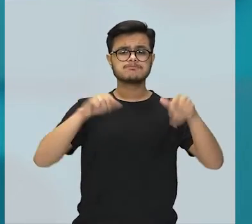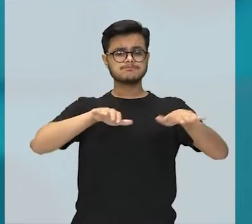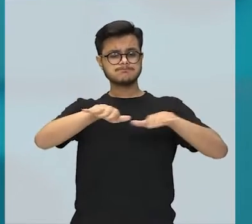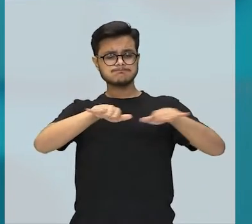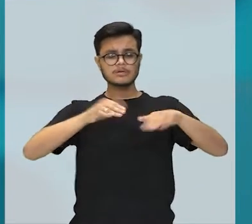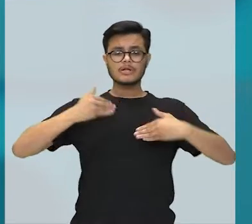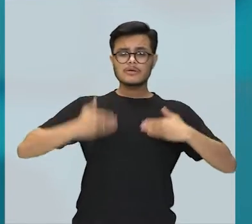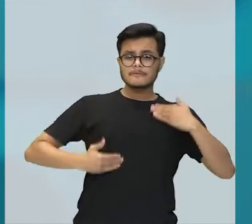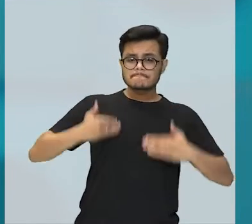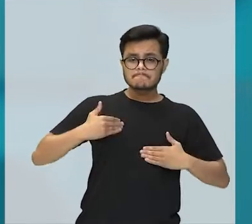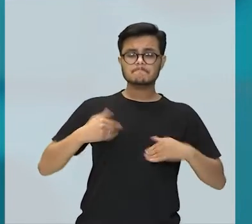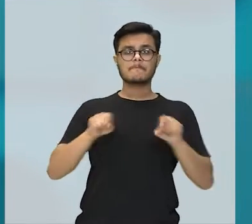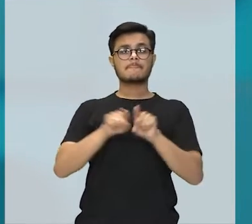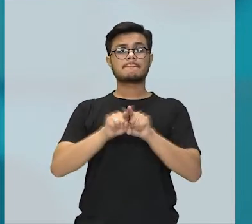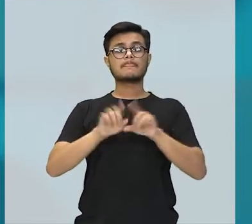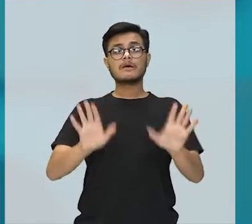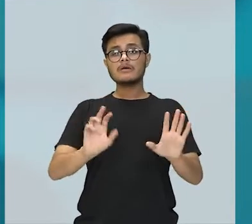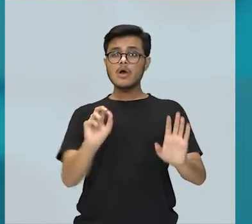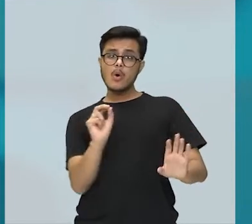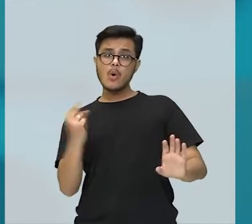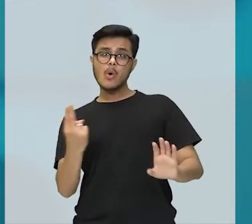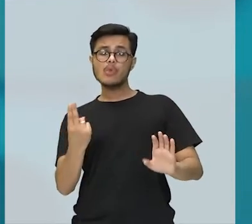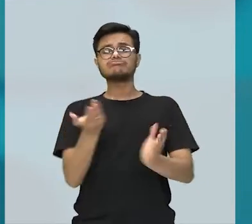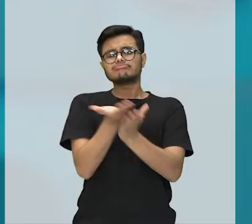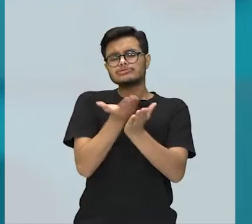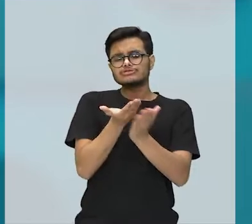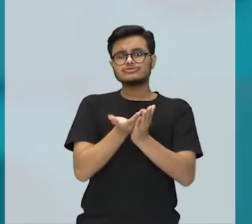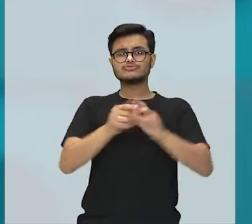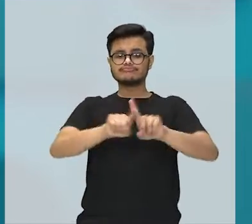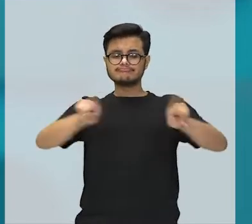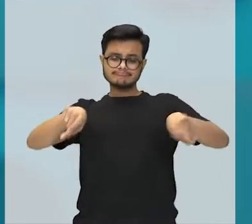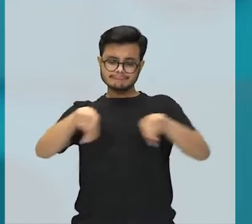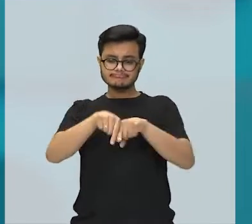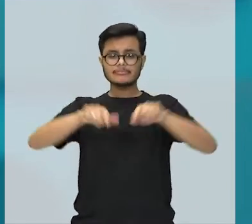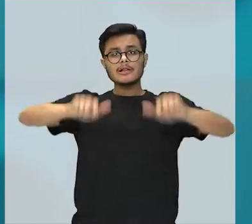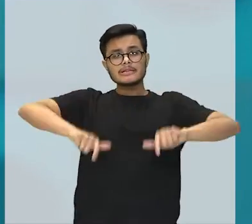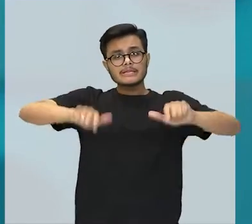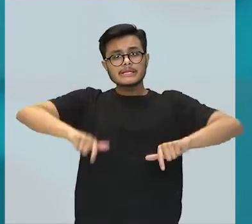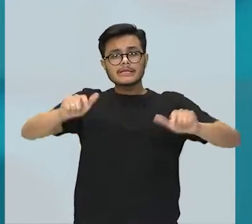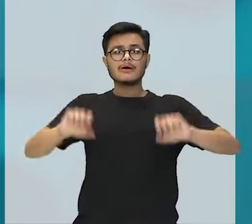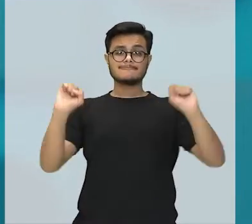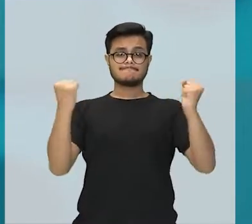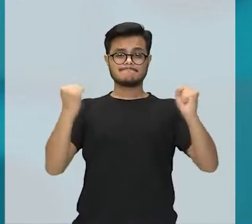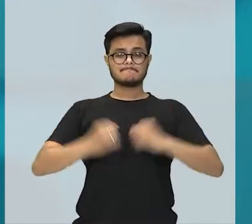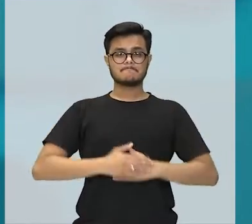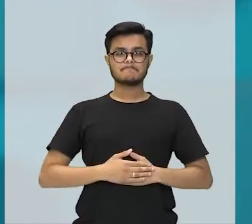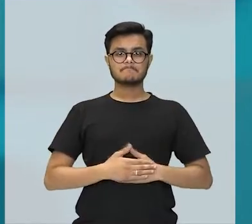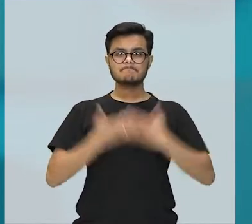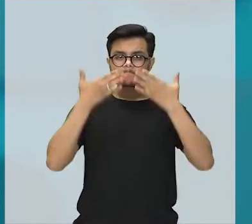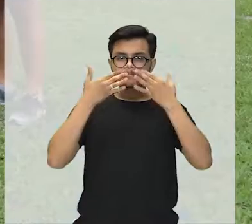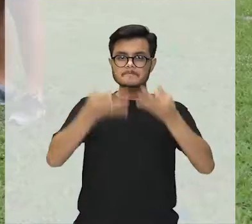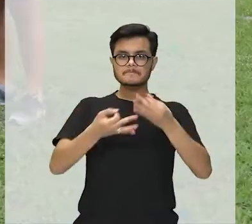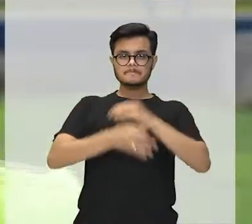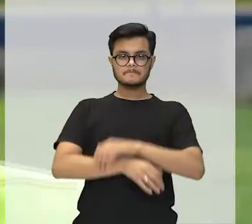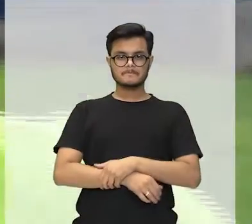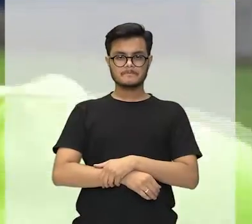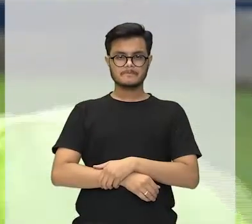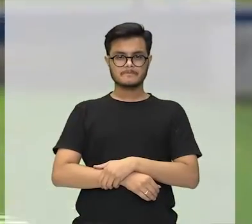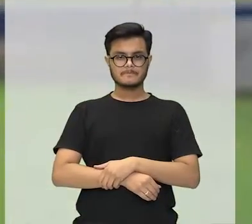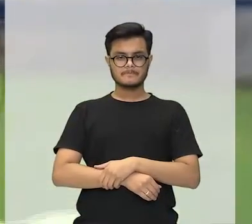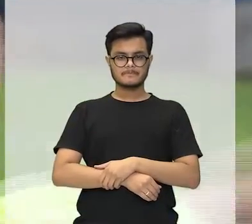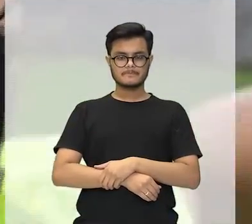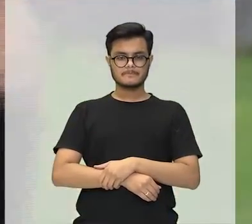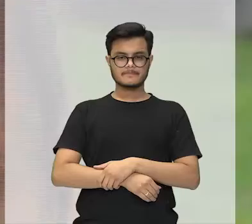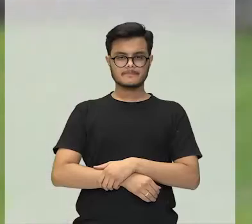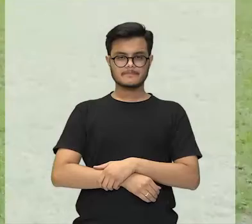ou até mesmo dentro das aulas de educação física. E aí eu quero que vocês prestem bastante atenção. Dê,